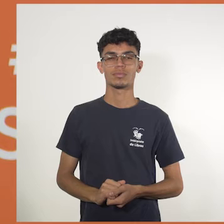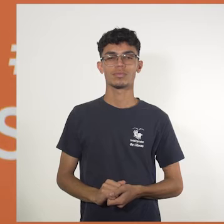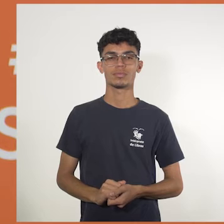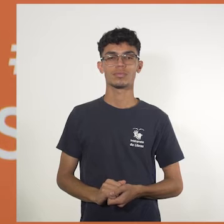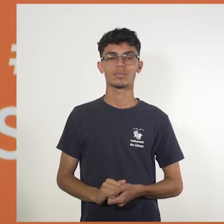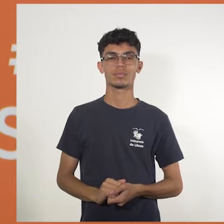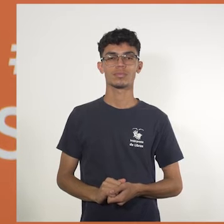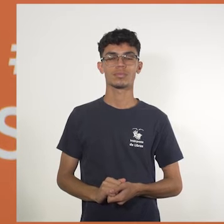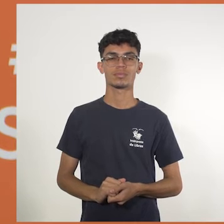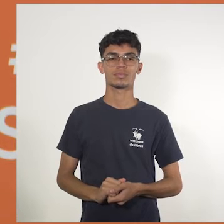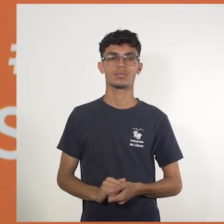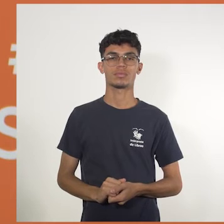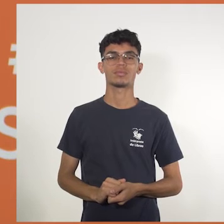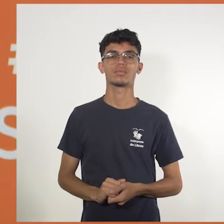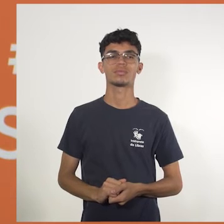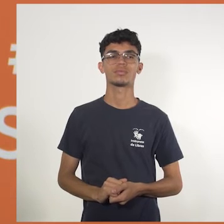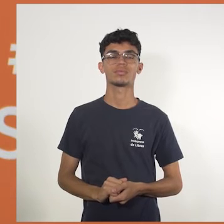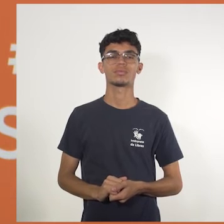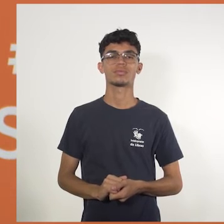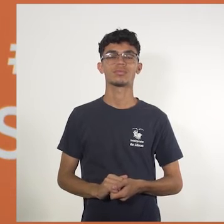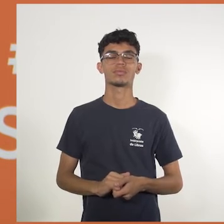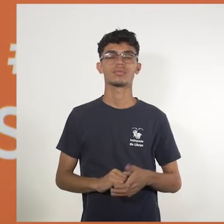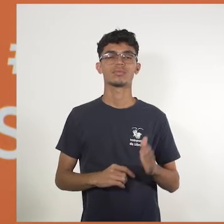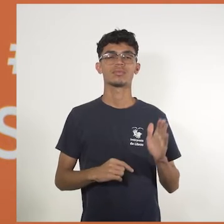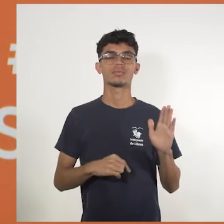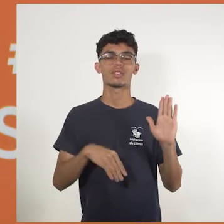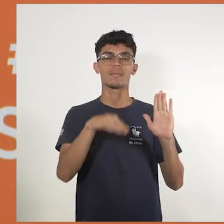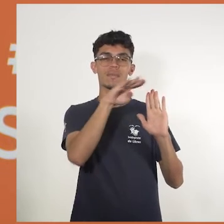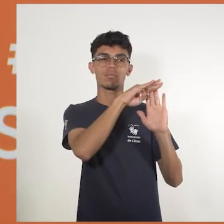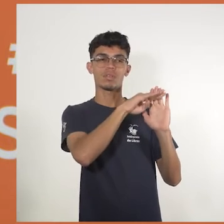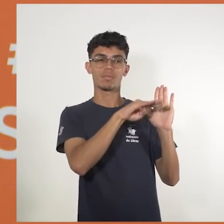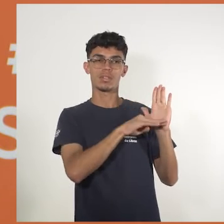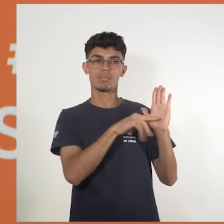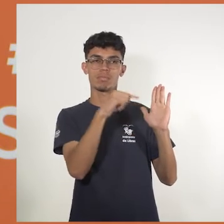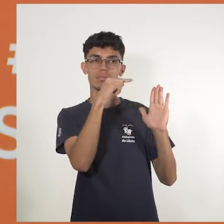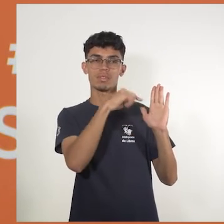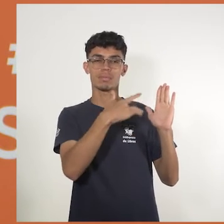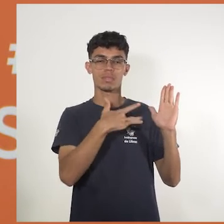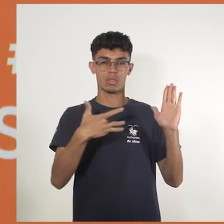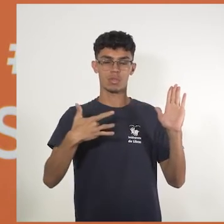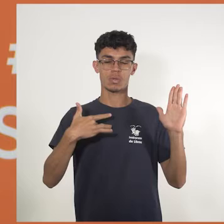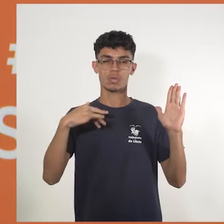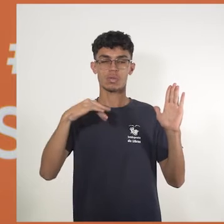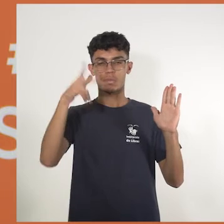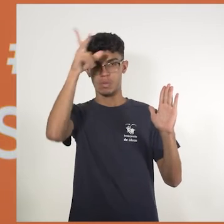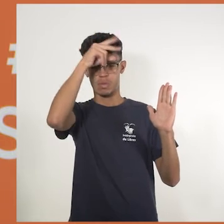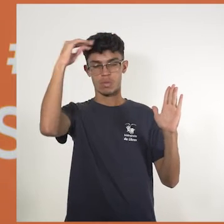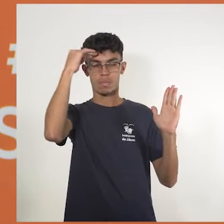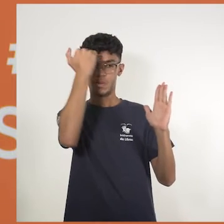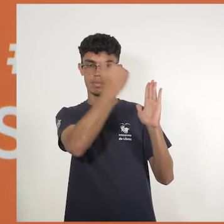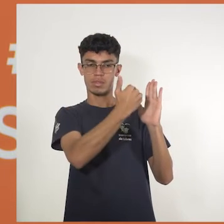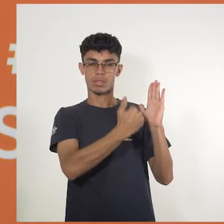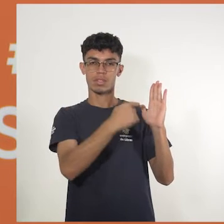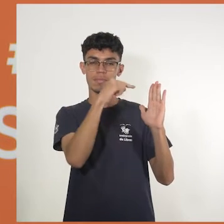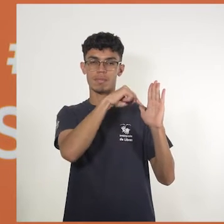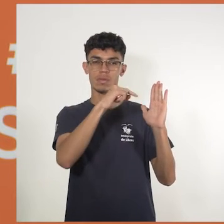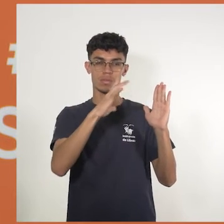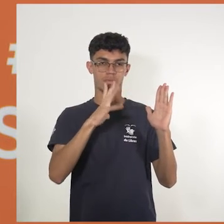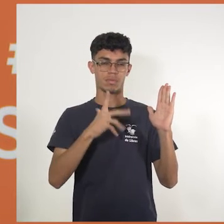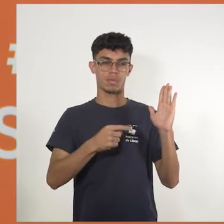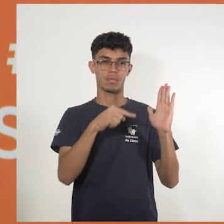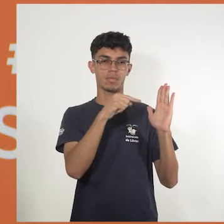hipótese, ela vai sempre seguir o que determina a vigilância sanitária. A nossa vigilância sanitária